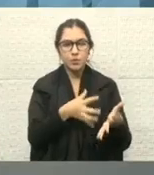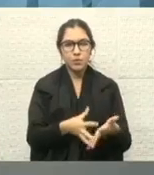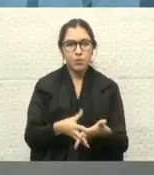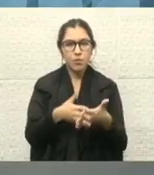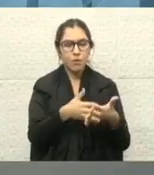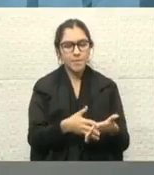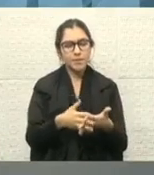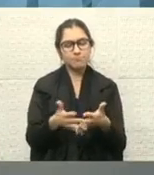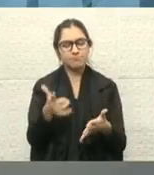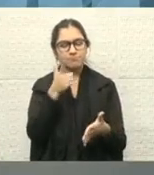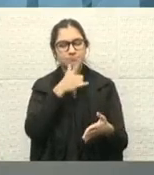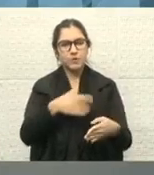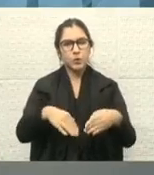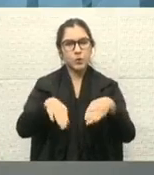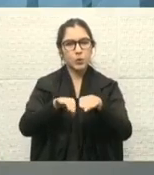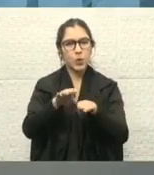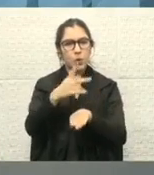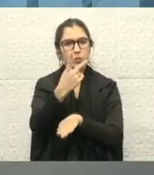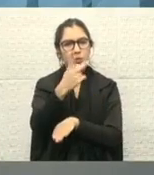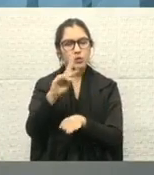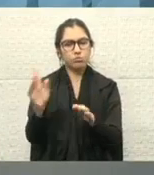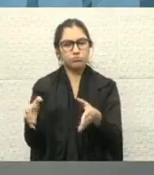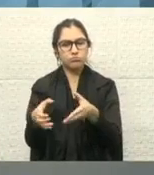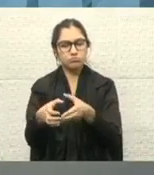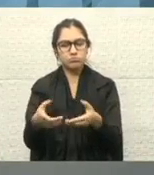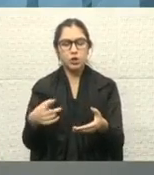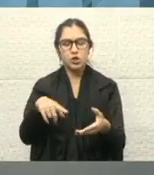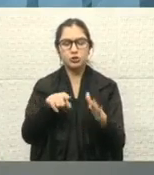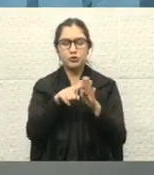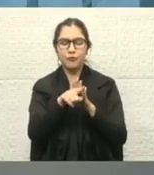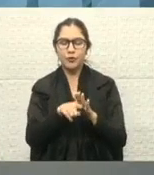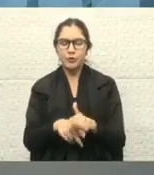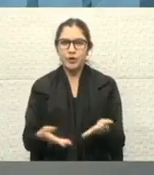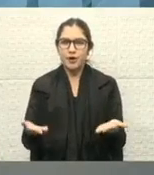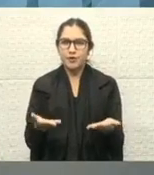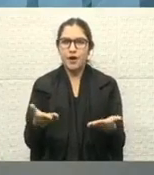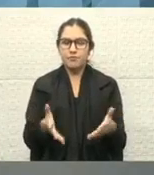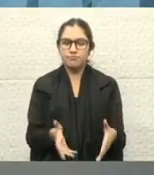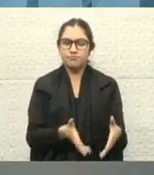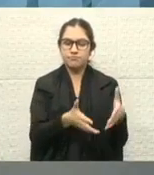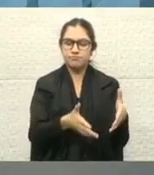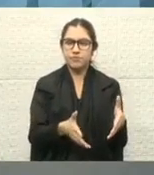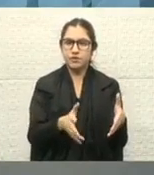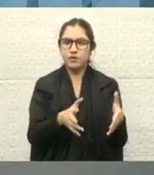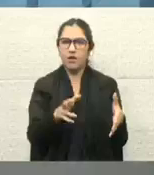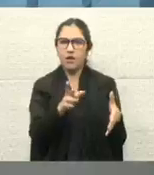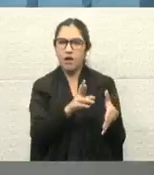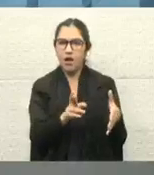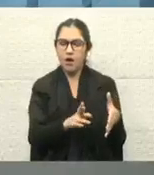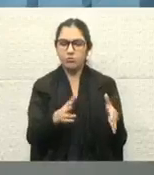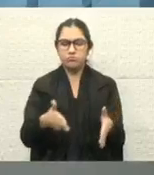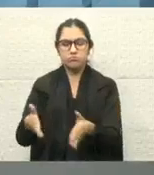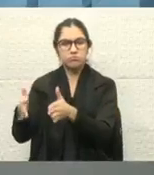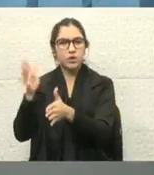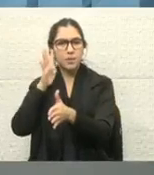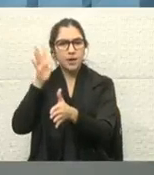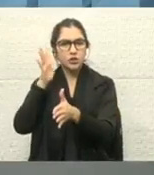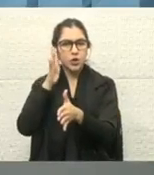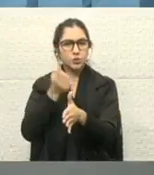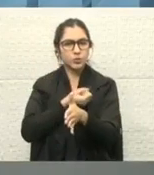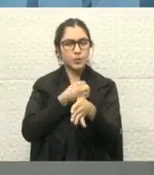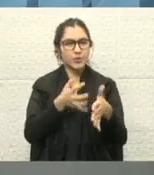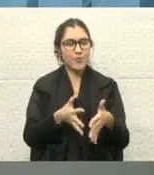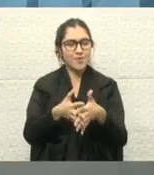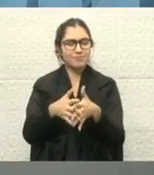complexo seja igual ao seu conjugado. Então, nós vamos investigar a parte real e a parte imaginária do número